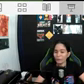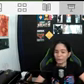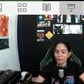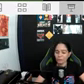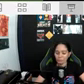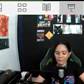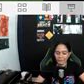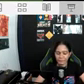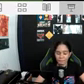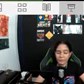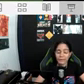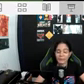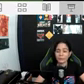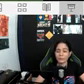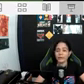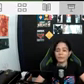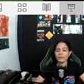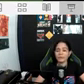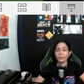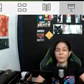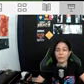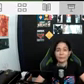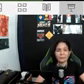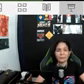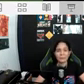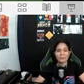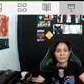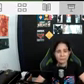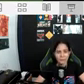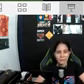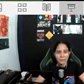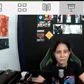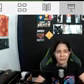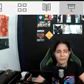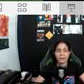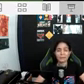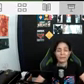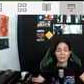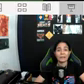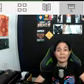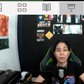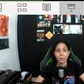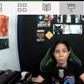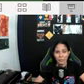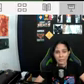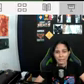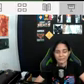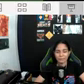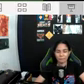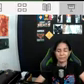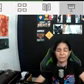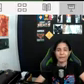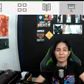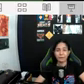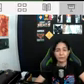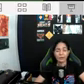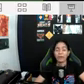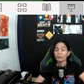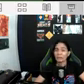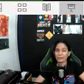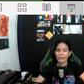e agora eu vou comparar com a pomada B. E aí, no final, eu descubro que a pomada B também é eficaz, só que ela demora um mês para